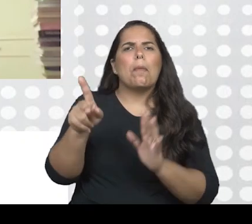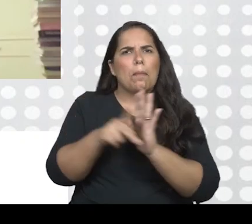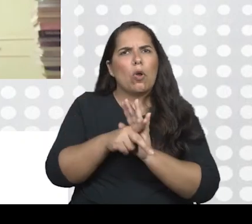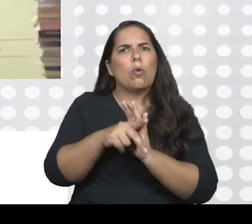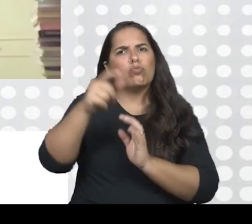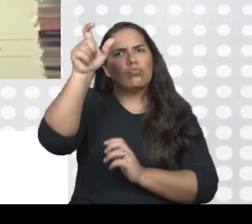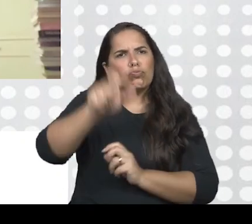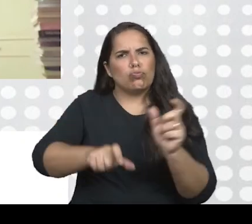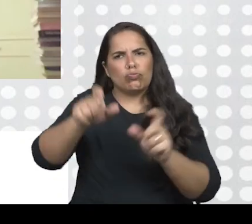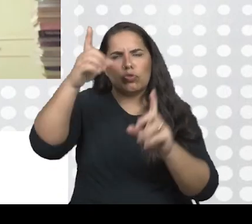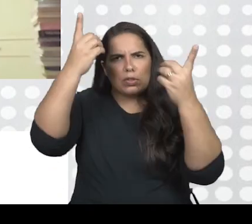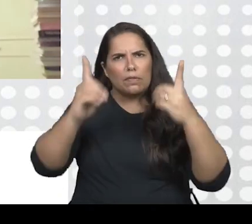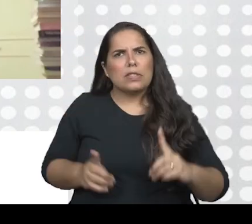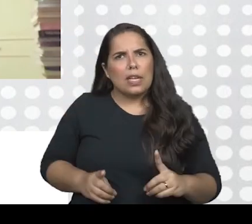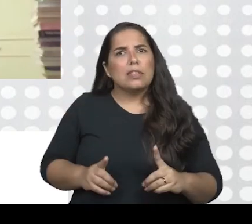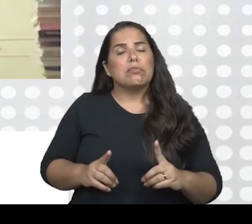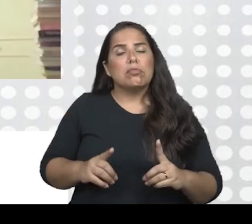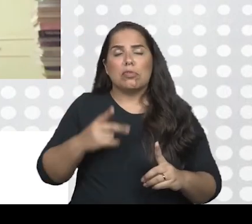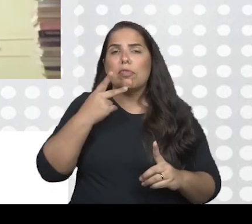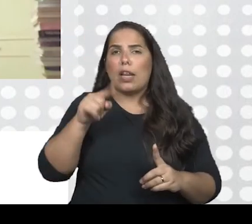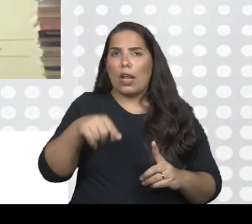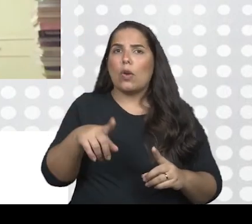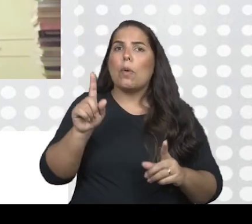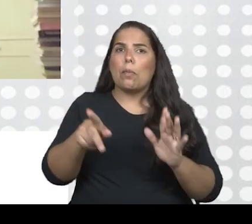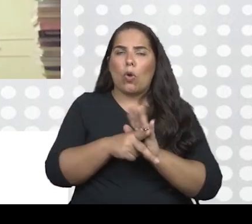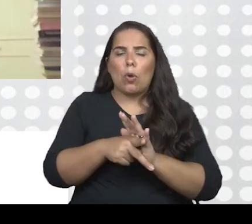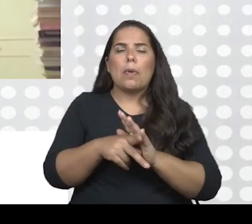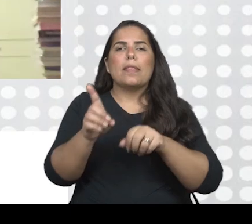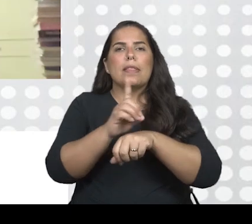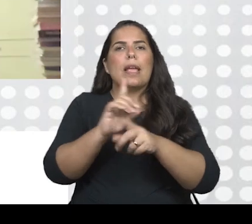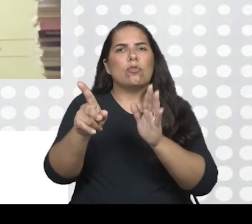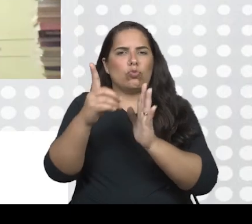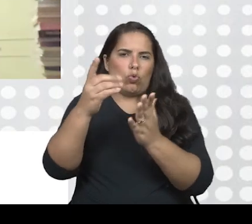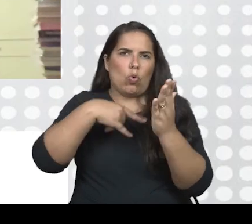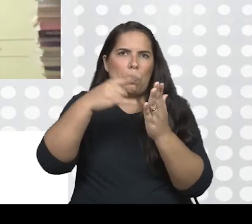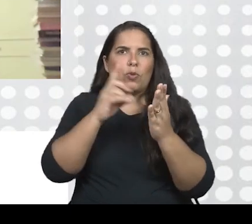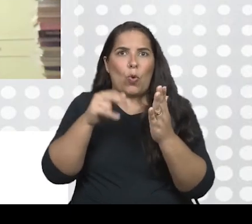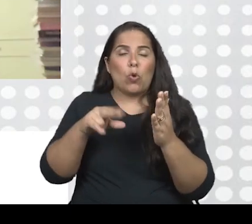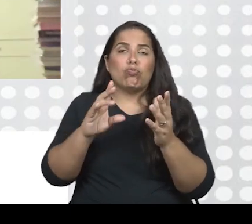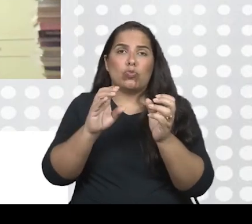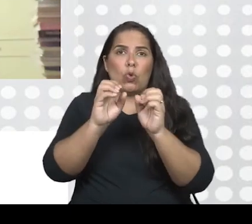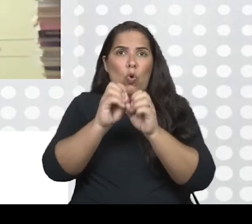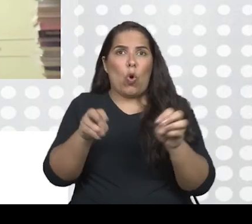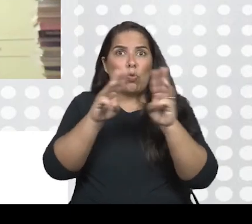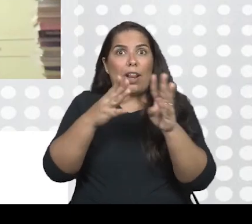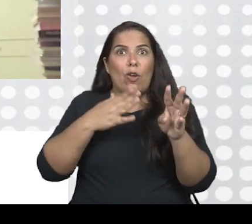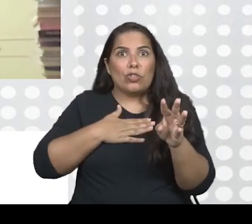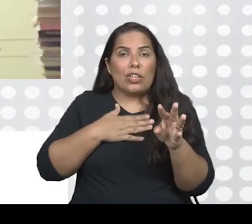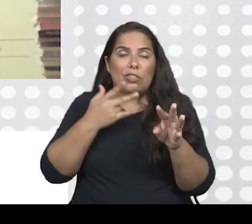próprios sujeitos com deficiência reconheceram na Declaração da ONU, que é o termo que elas gostariam de